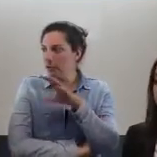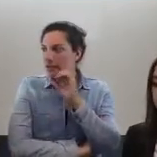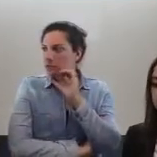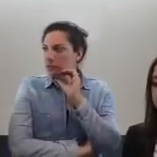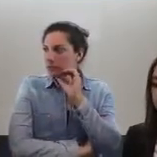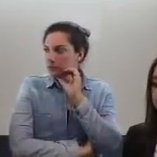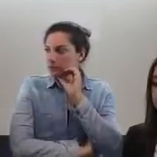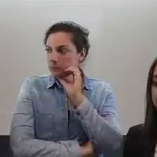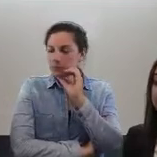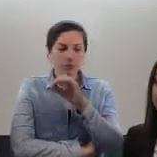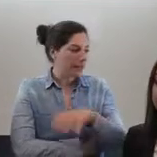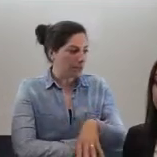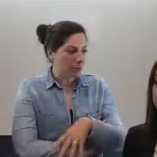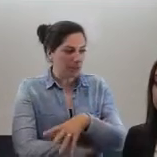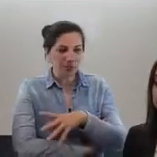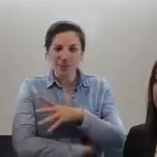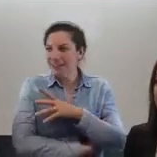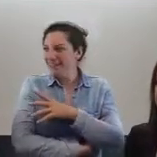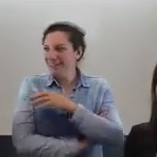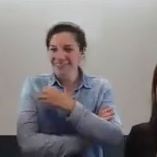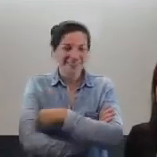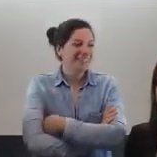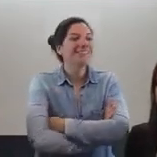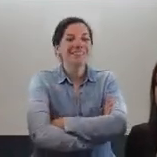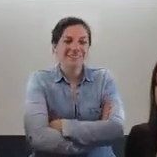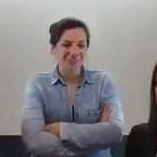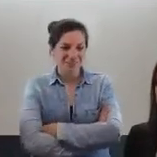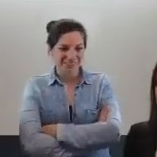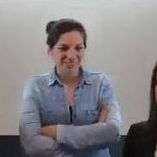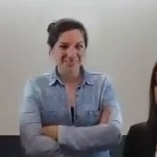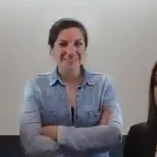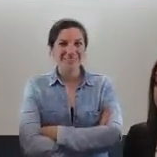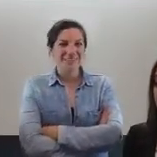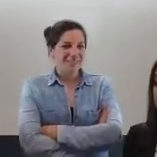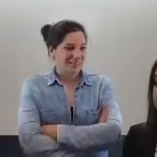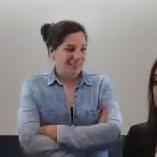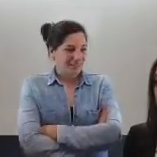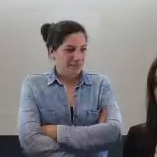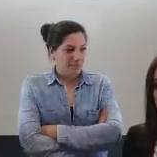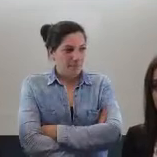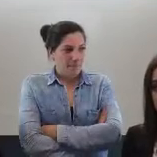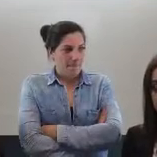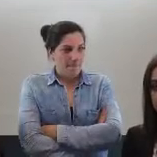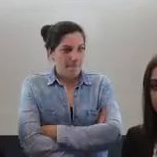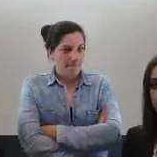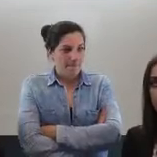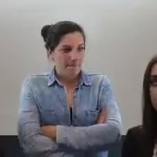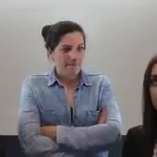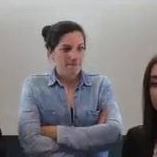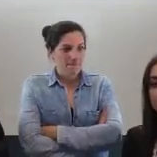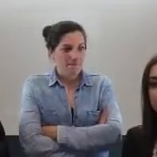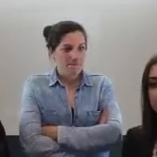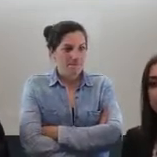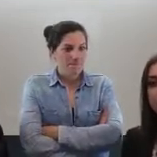Tem. Catalogados ou não? Na verdade... Não é catalogados que falam, né? Eles são indexados no sistema. A gente disponibiliza, a gente tem a nossa página no